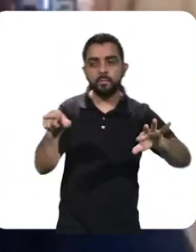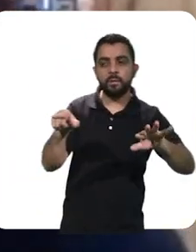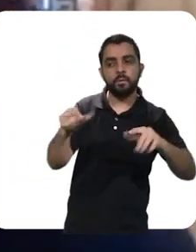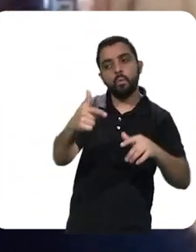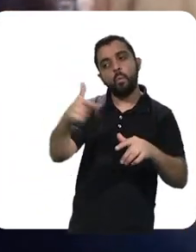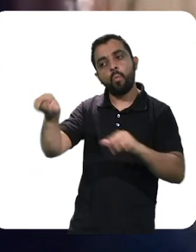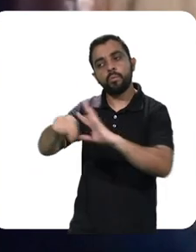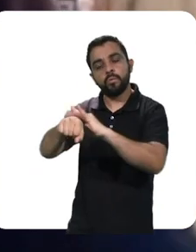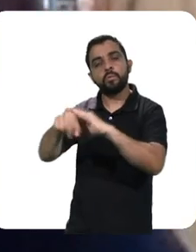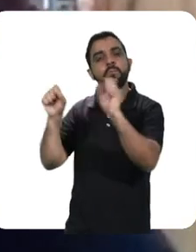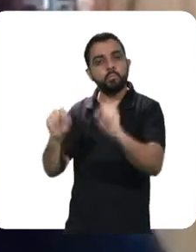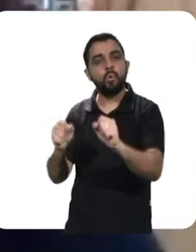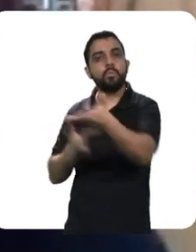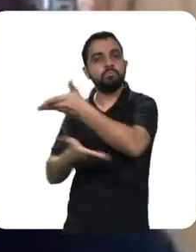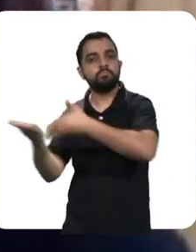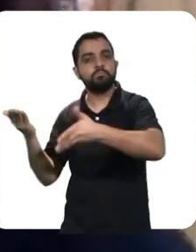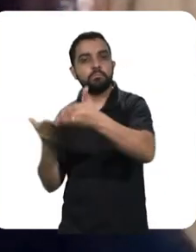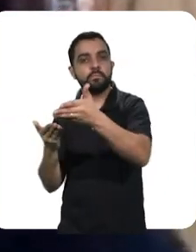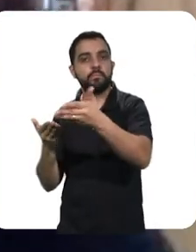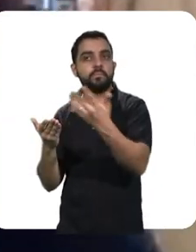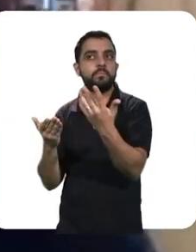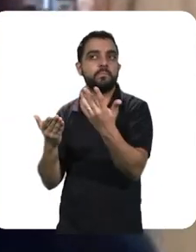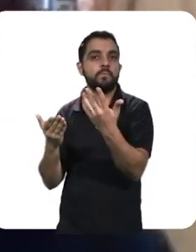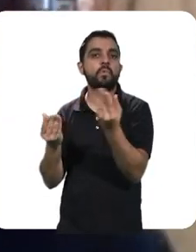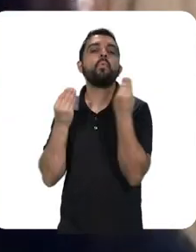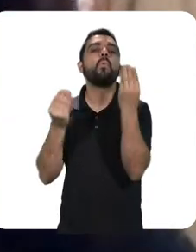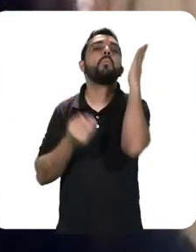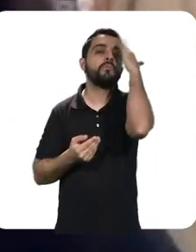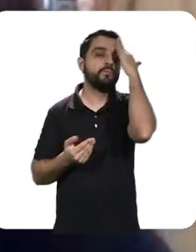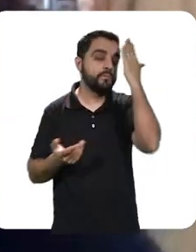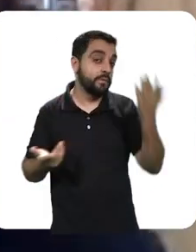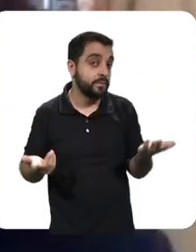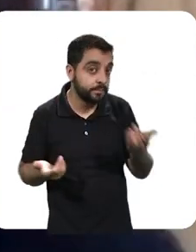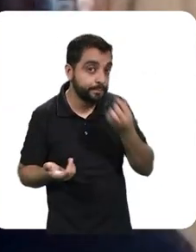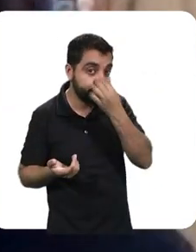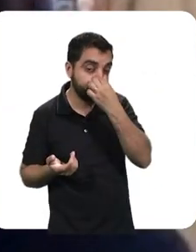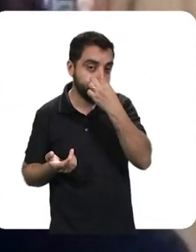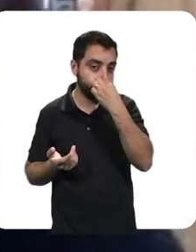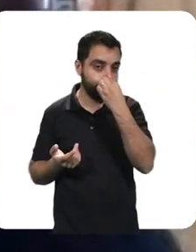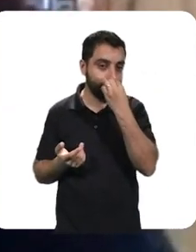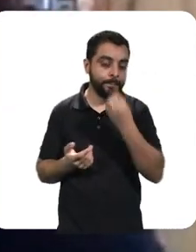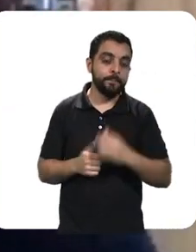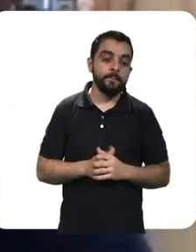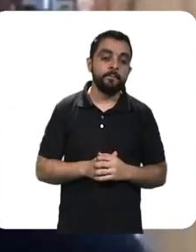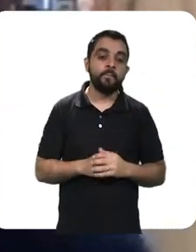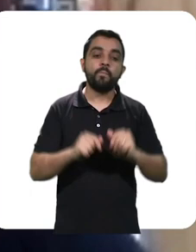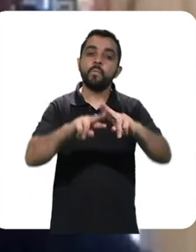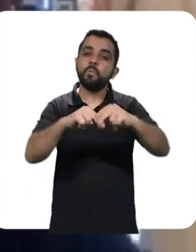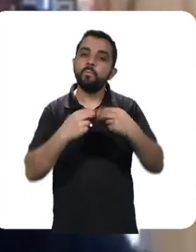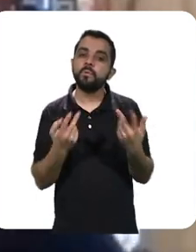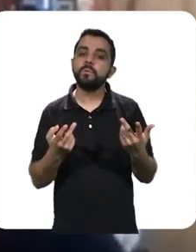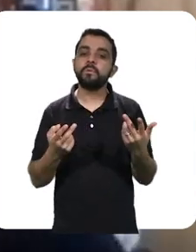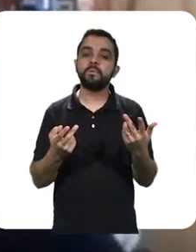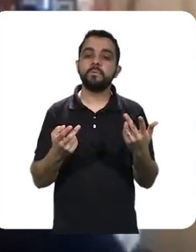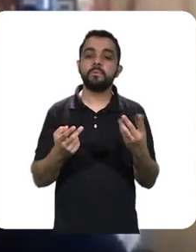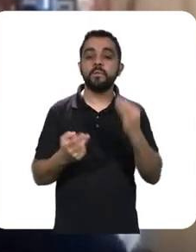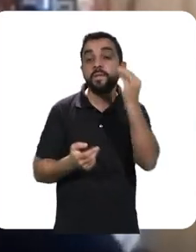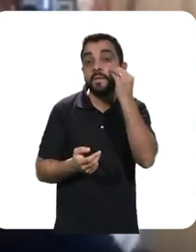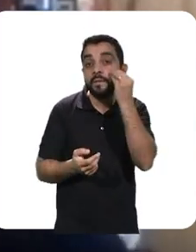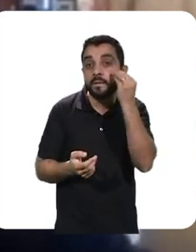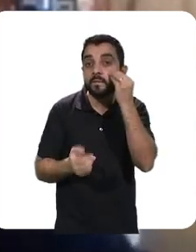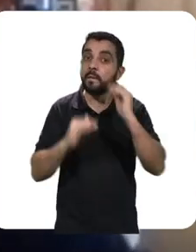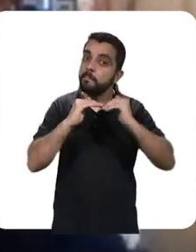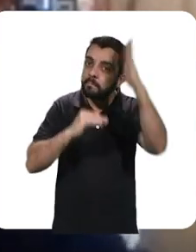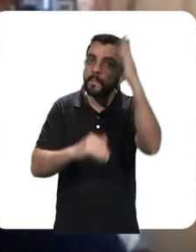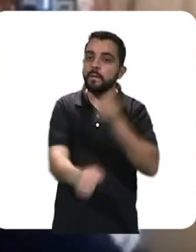e em que eu posso manter essa pessoa no mercado de trabalho, mantendo as atividades essenciais. Então, se a gente não testar mais